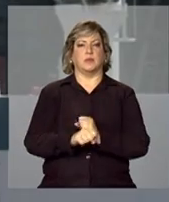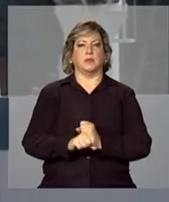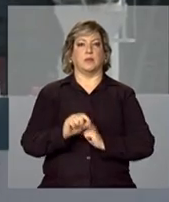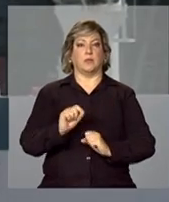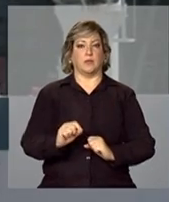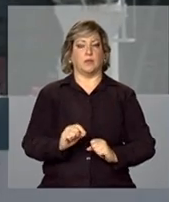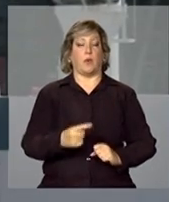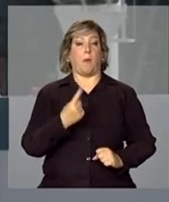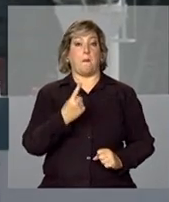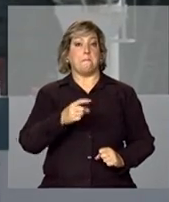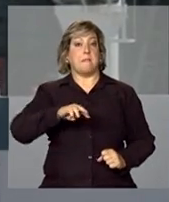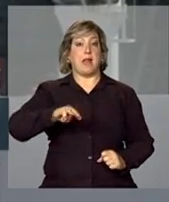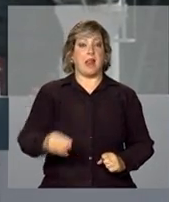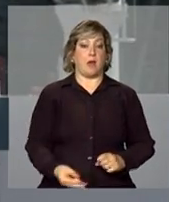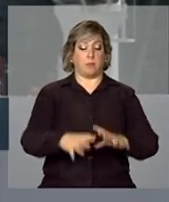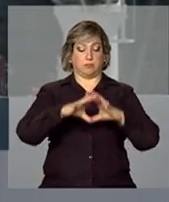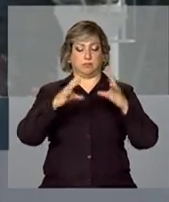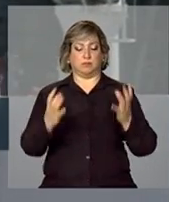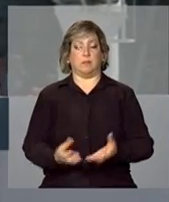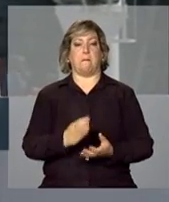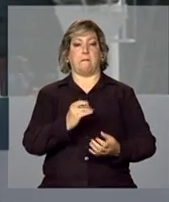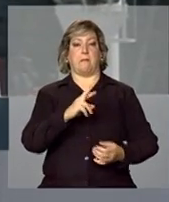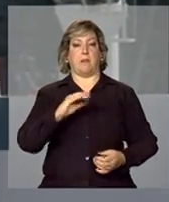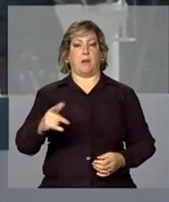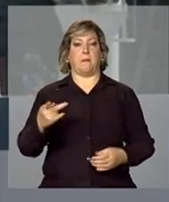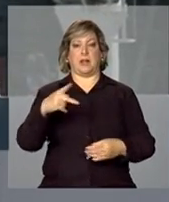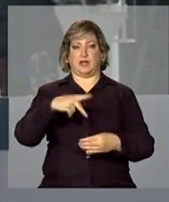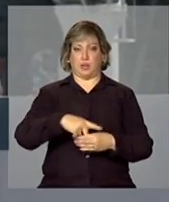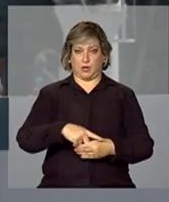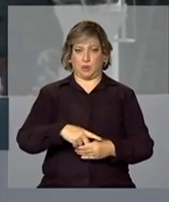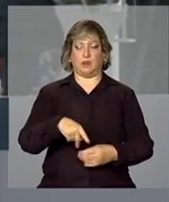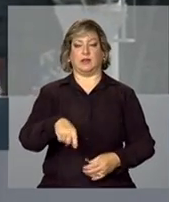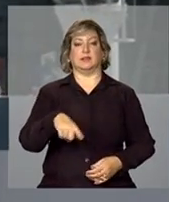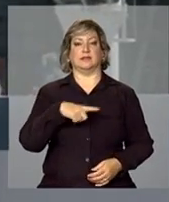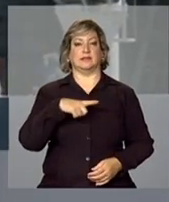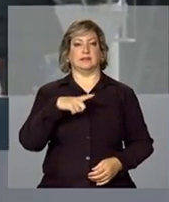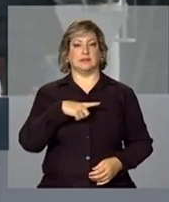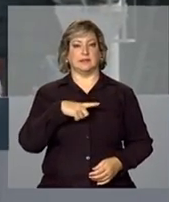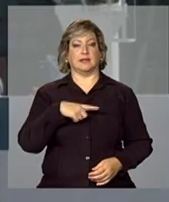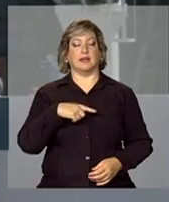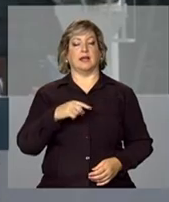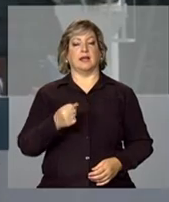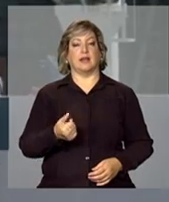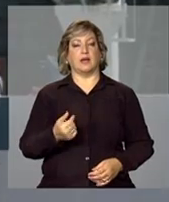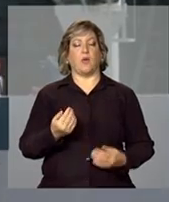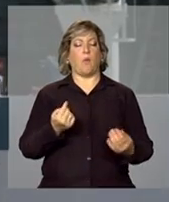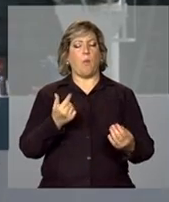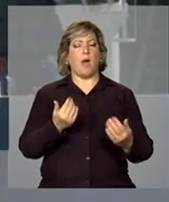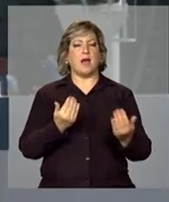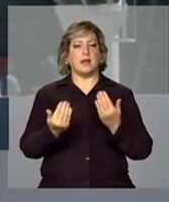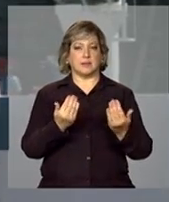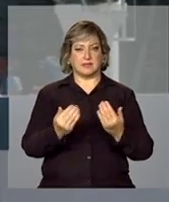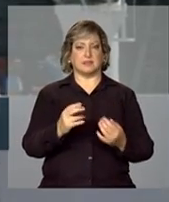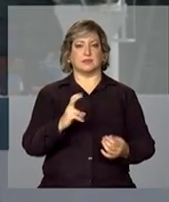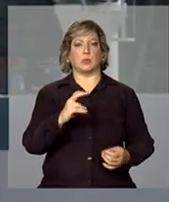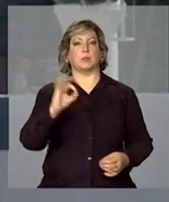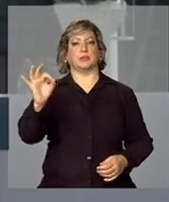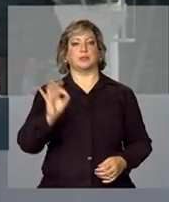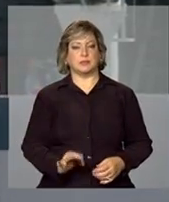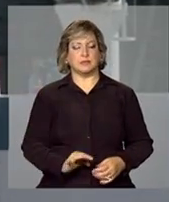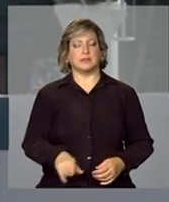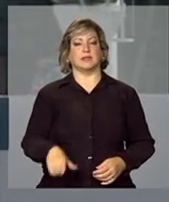de 1 milhão de Barris de petróleo que é metade quase a metade da